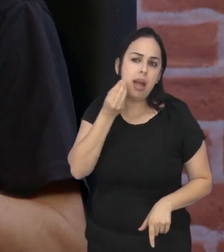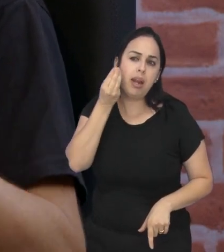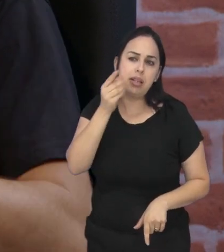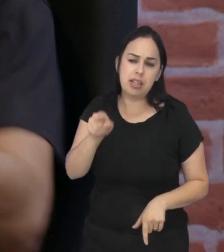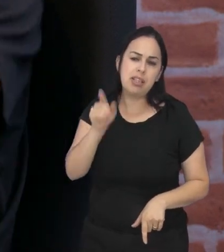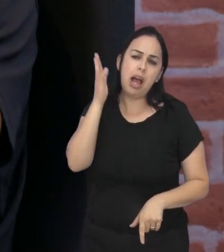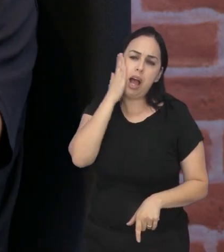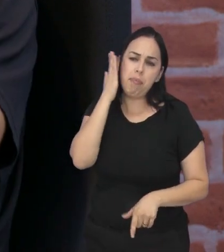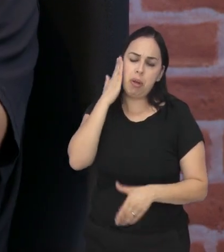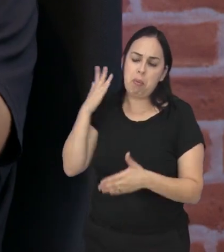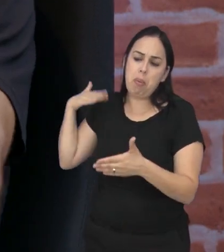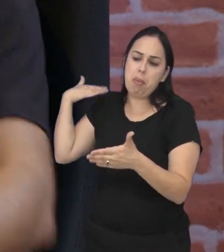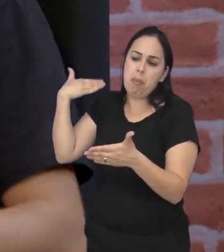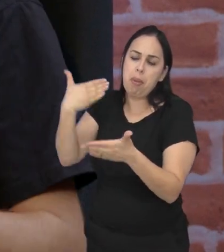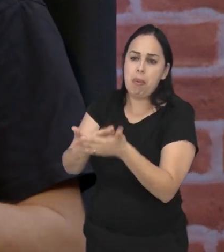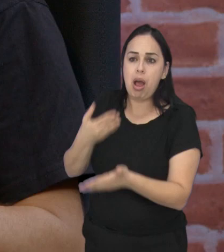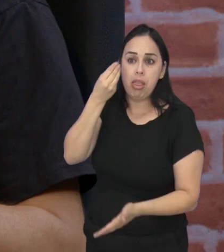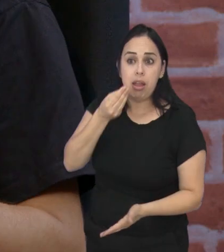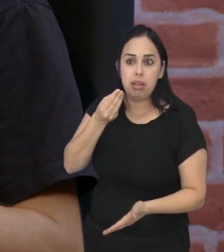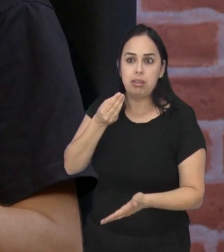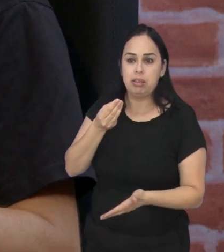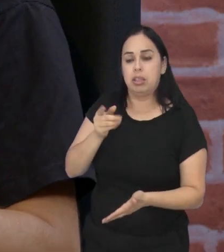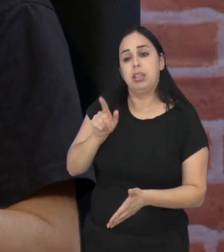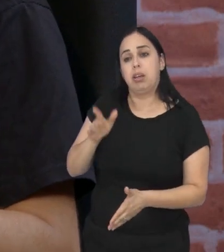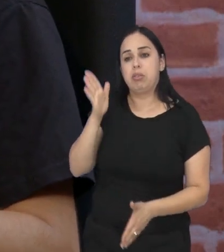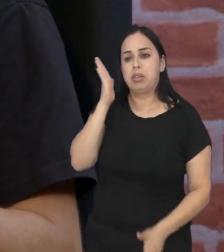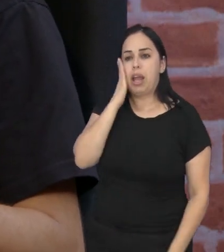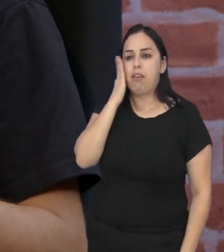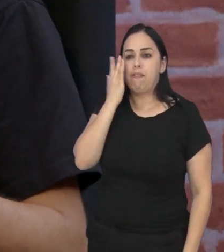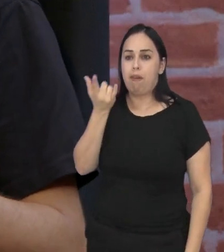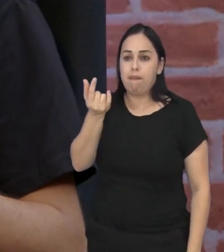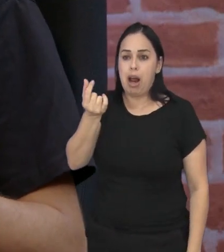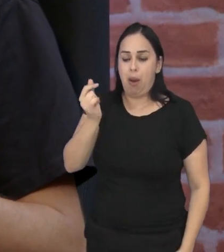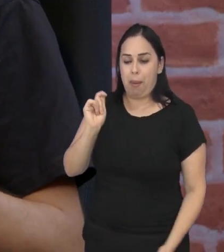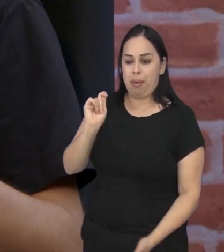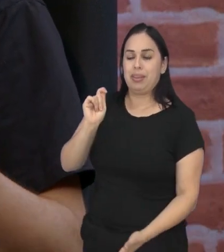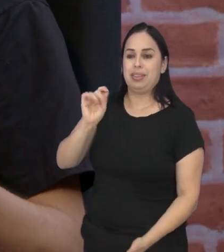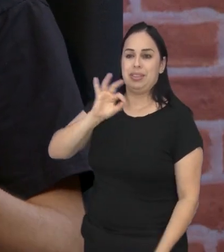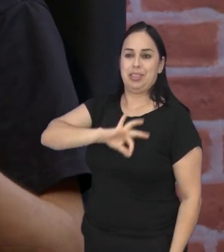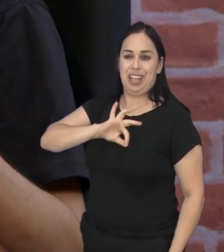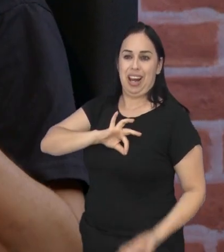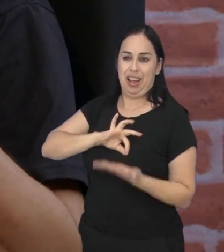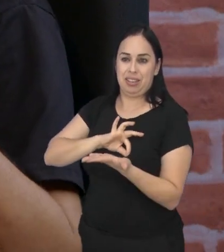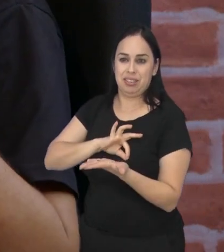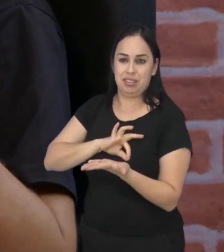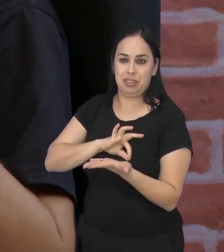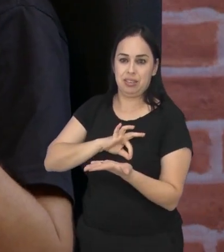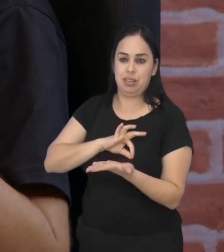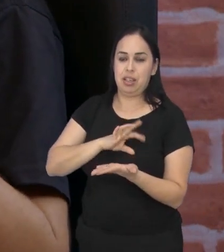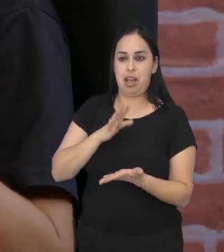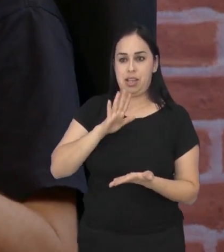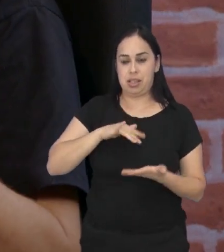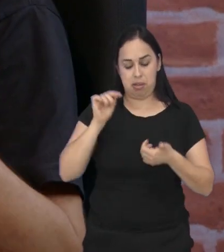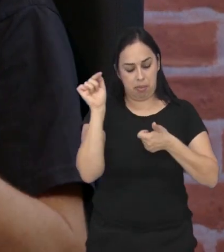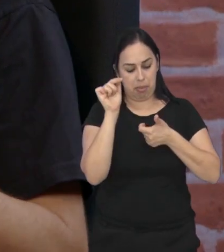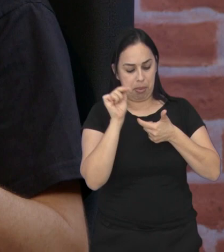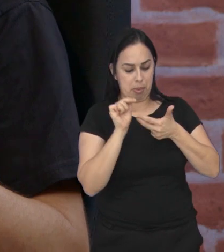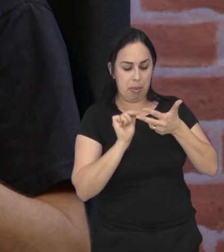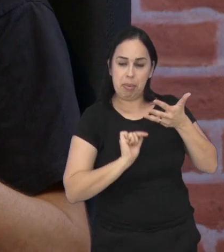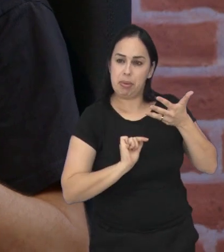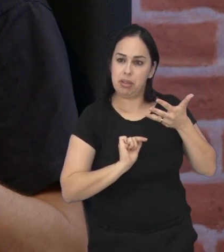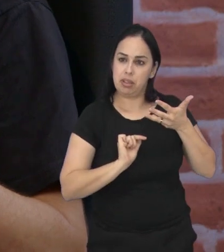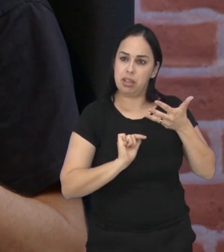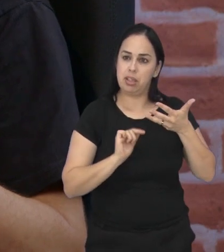que você passou para chegar até ali. Então é justo você chegar e colocar o seu cachê. E aí, do mesmo jeito que eu imponho, por exemplo, algumas coisas para os trabalhos